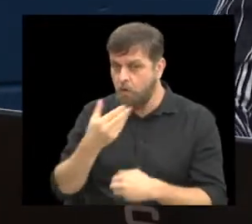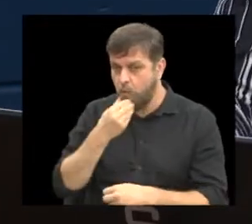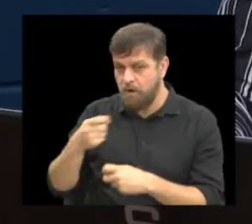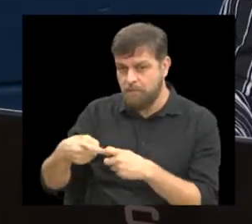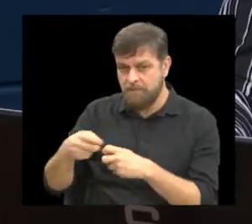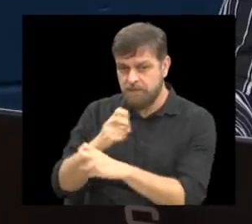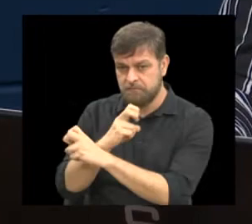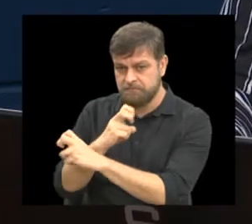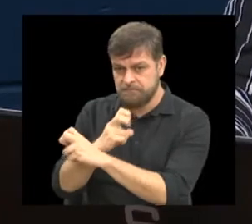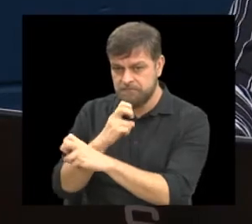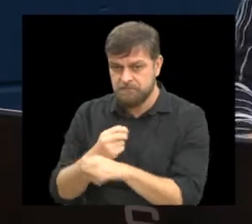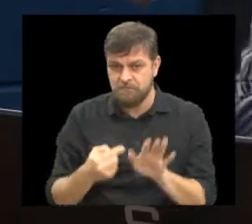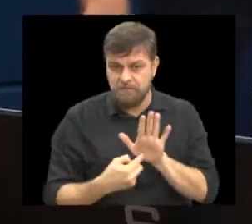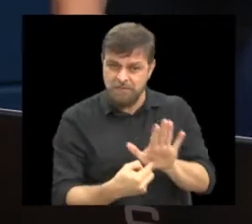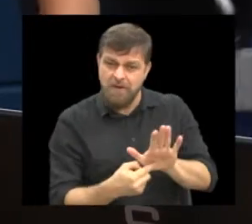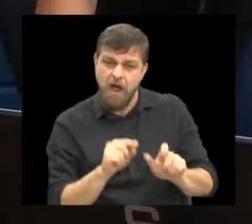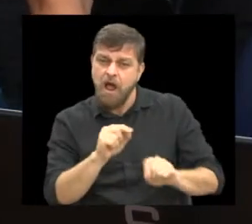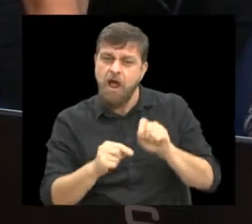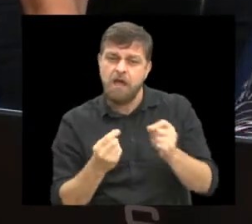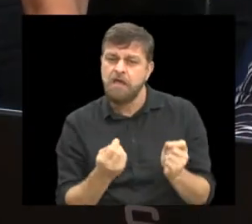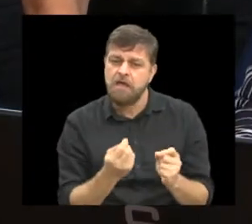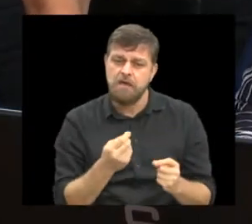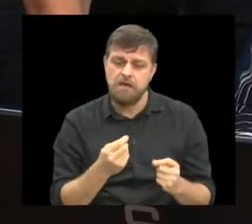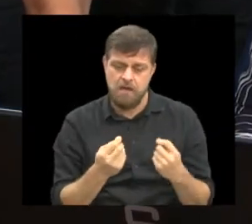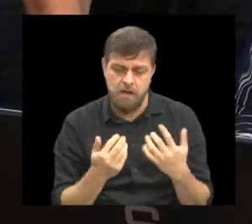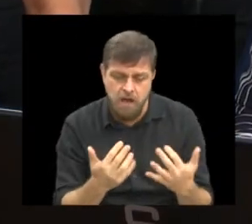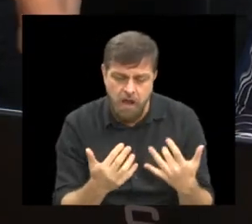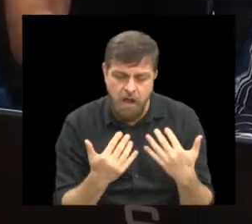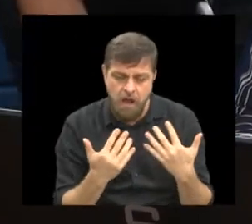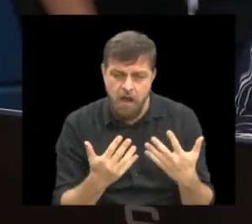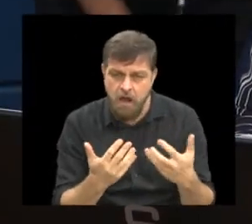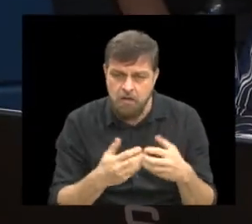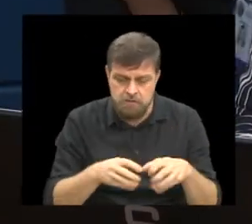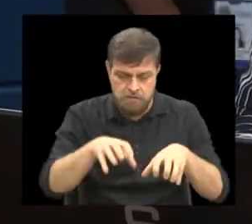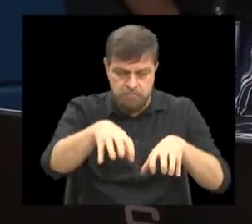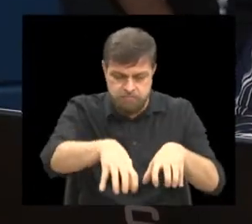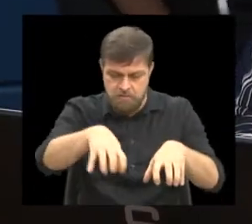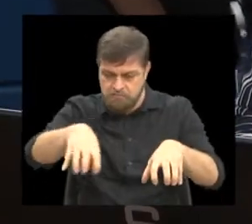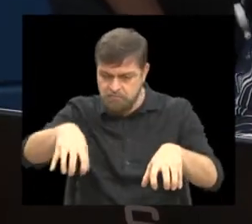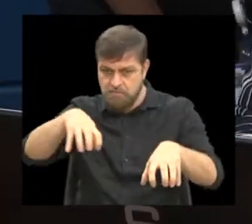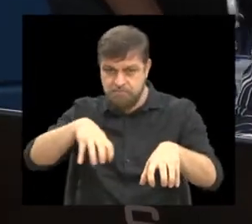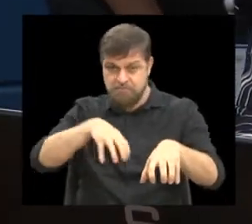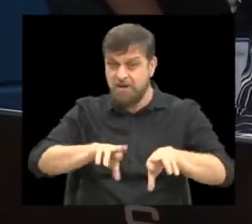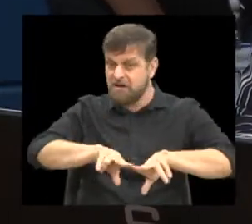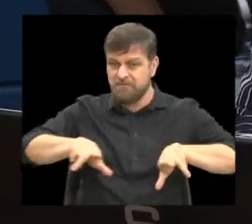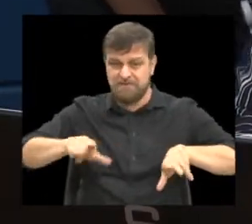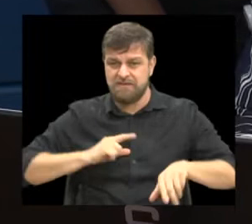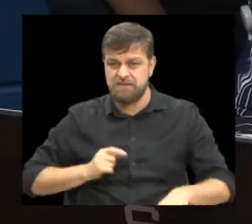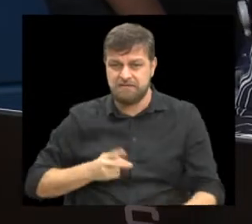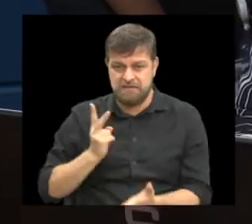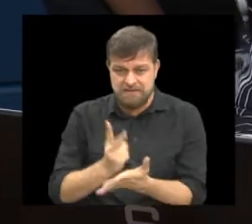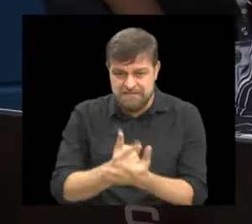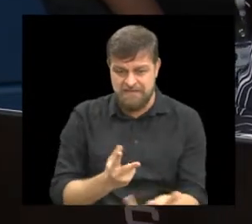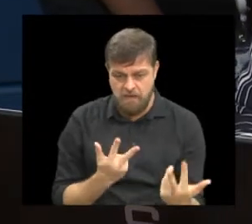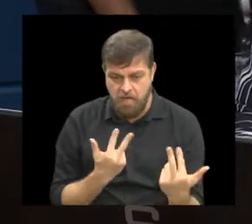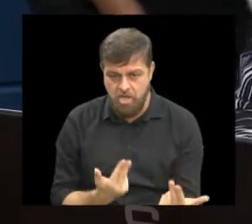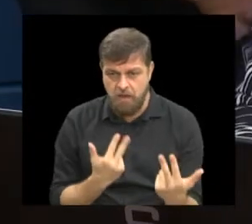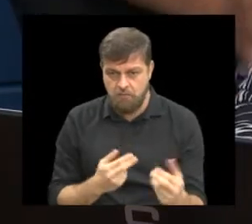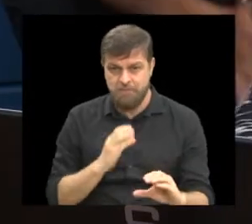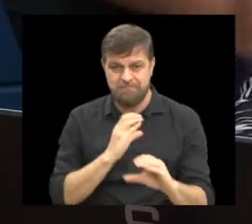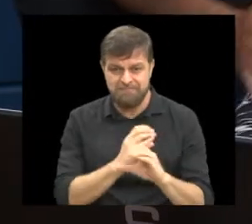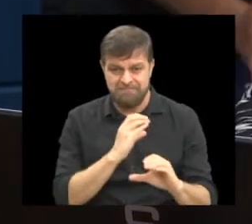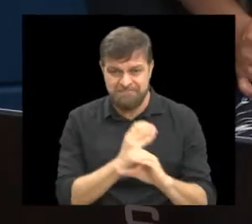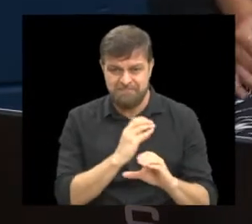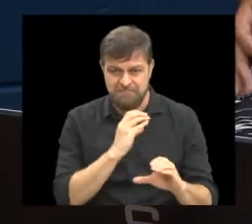quem eram esses autistas lá dentro que não eram iguais, com os mesmos padrões de repetição, com os mesmos padrões de